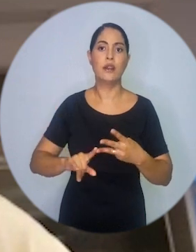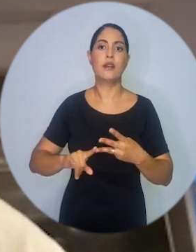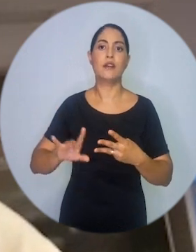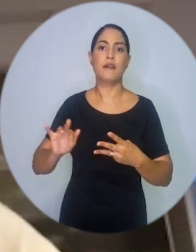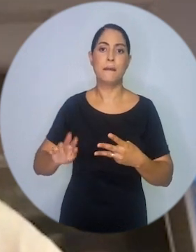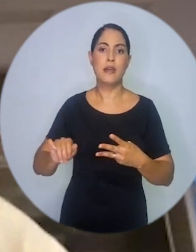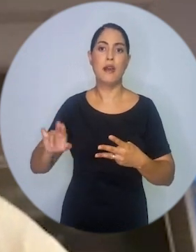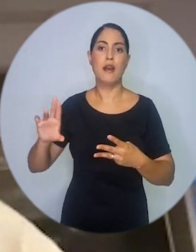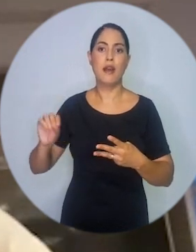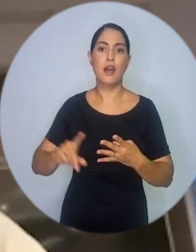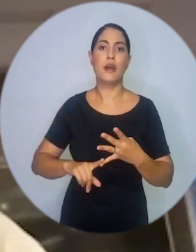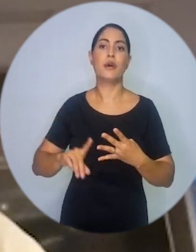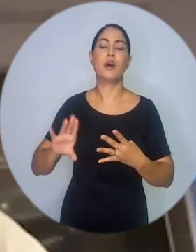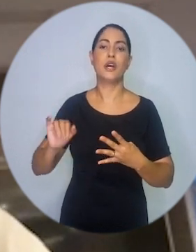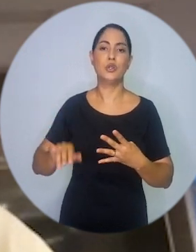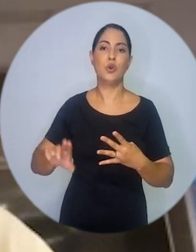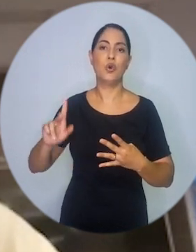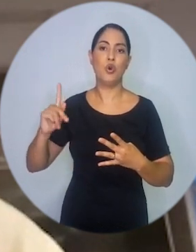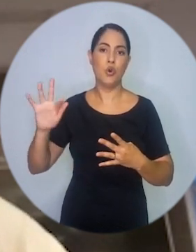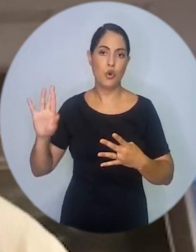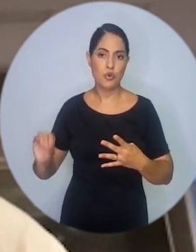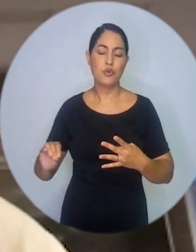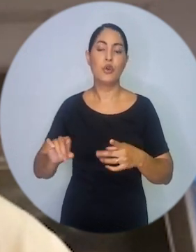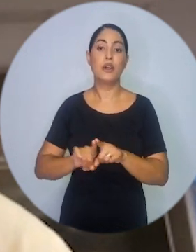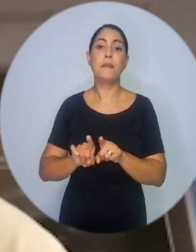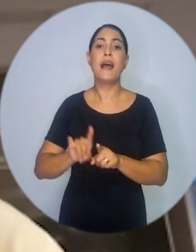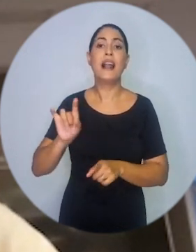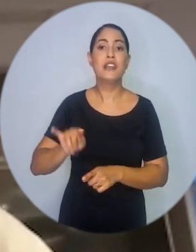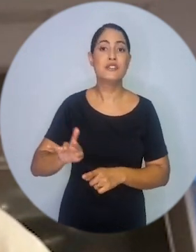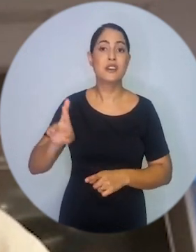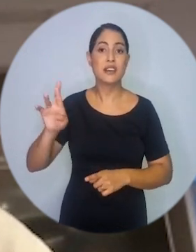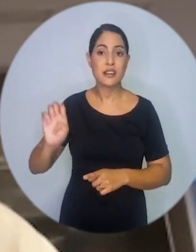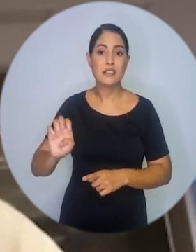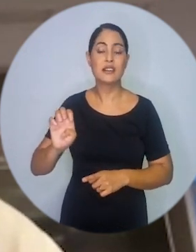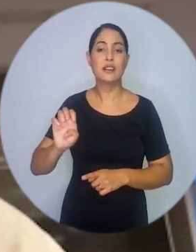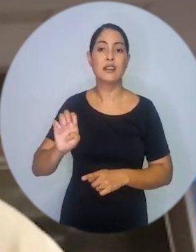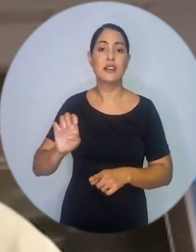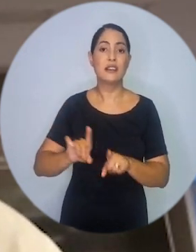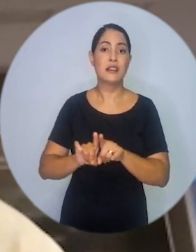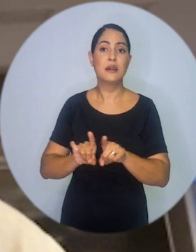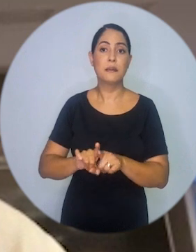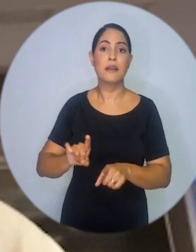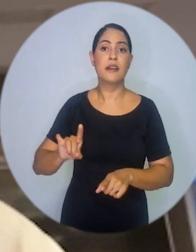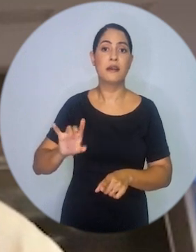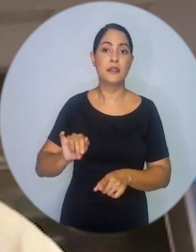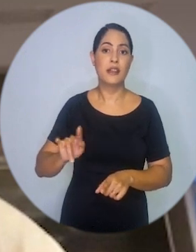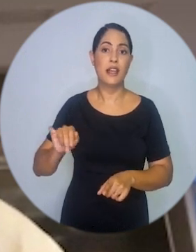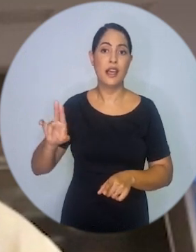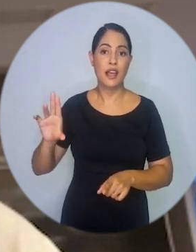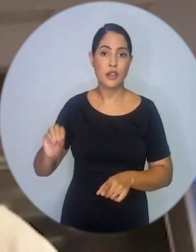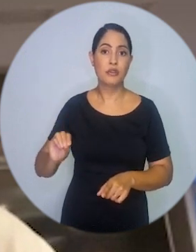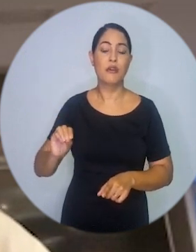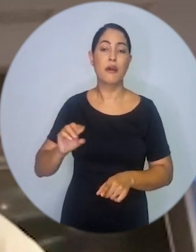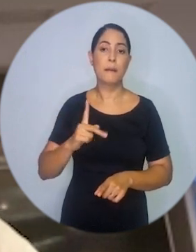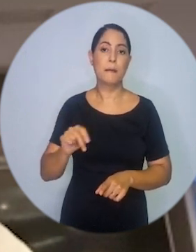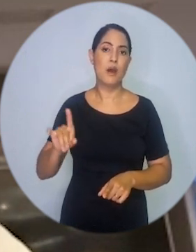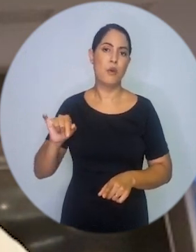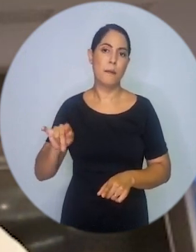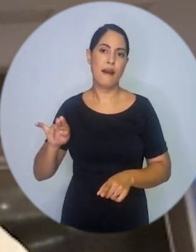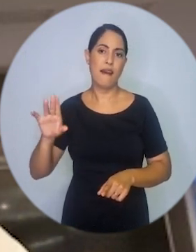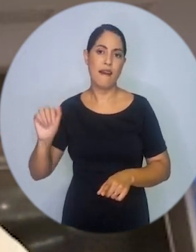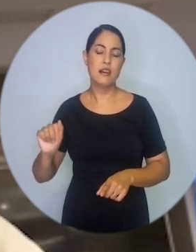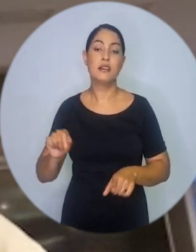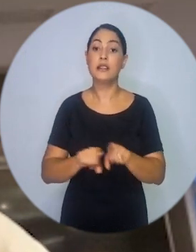Yuri Pinheiro, Fabiano Coelho, Rodolfo Pamplona, Alexandre Ferreira, Delegrave Neto,